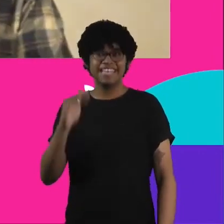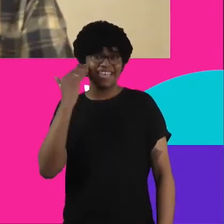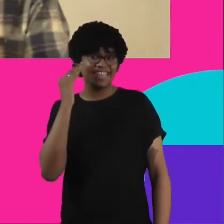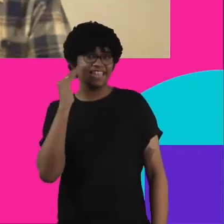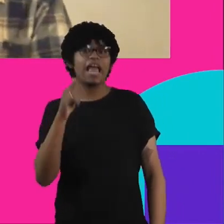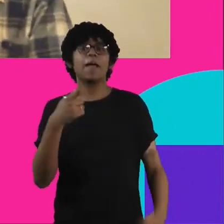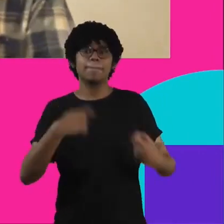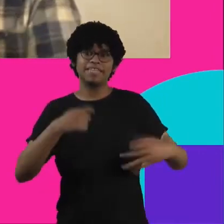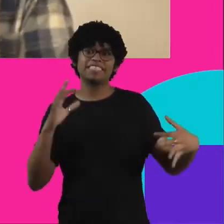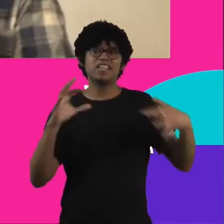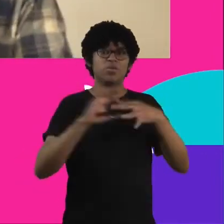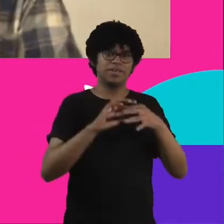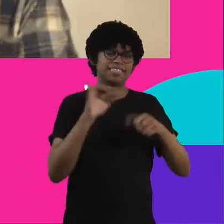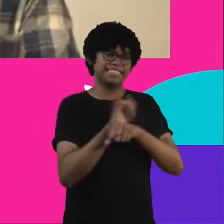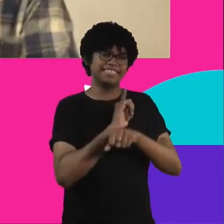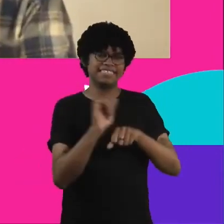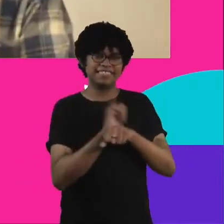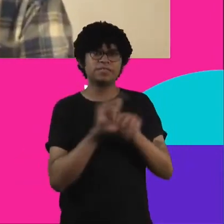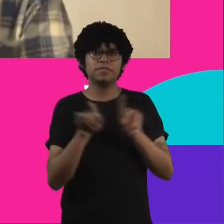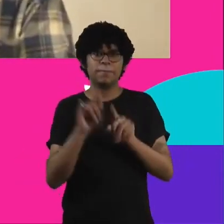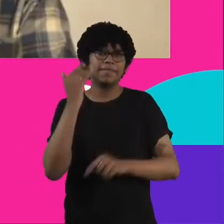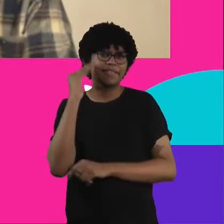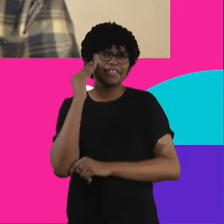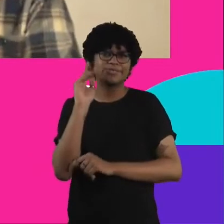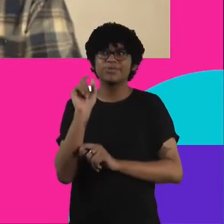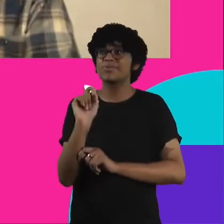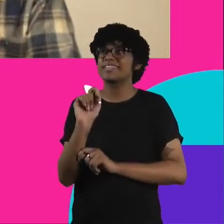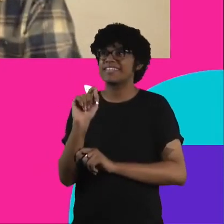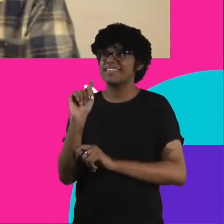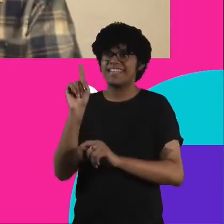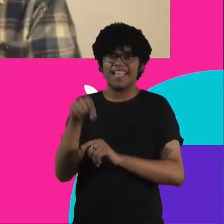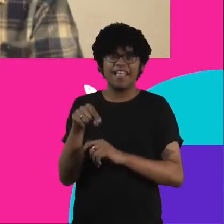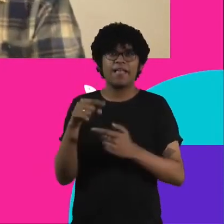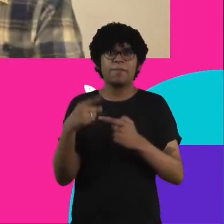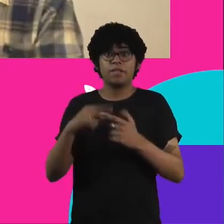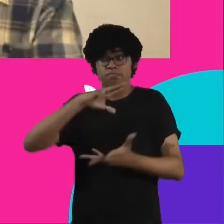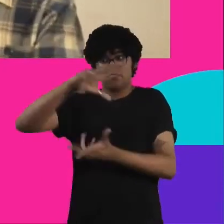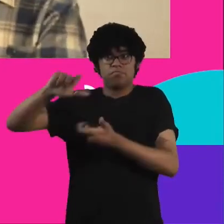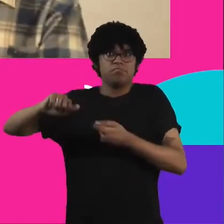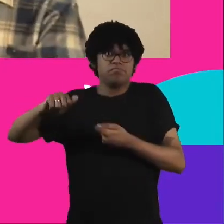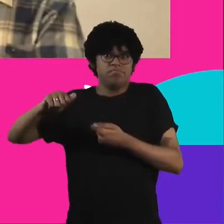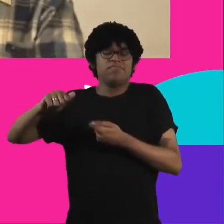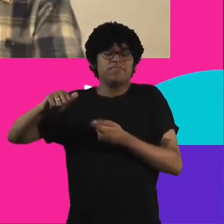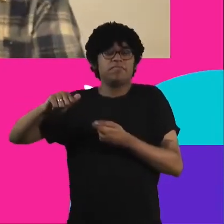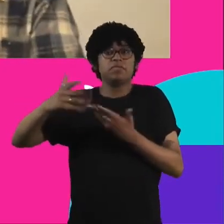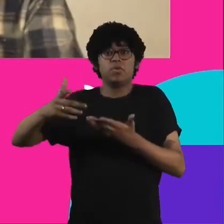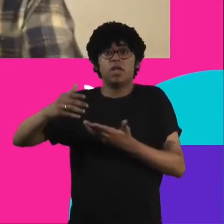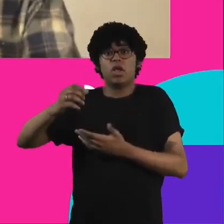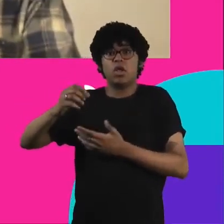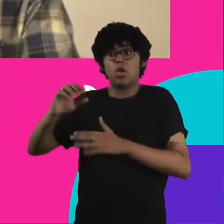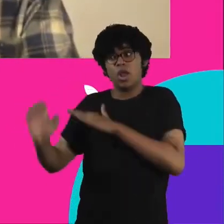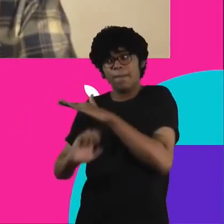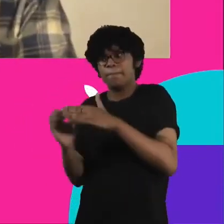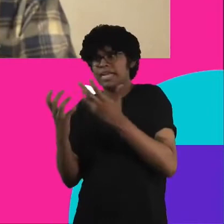cada vez mais entendendo que os dados e os algoritmos precisam fazer parte de sua estratégia, precisam entender o que são, porque são muito mais prevalentes no nosso mundo. E vemos